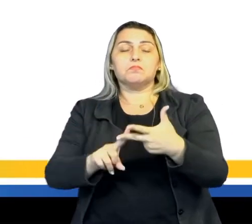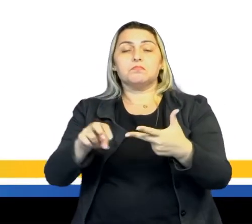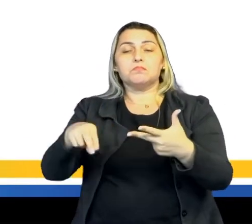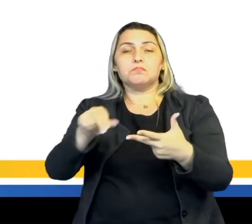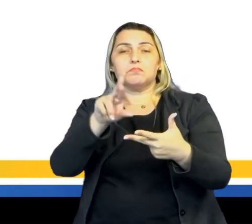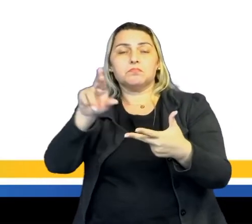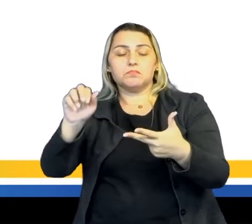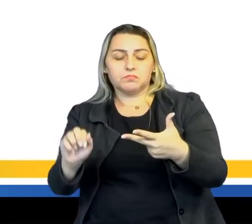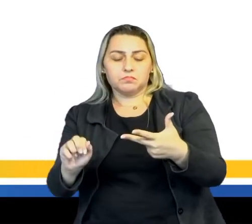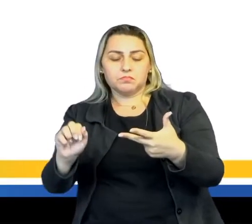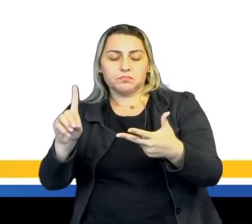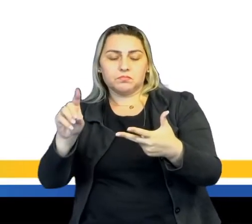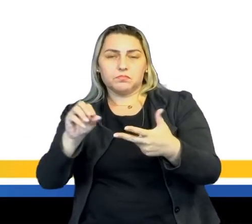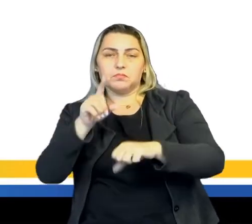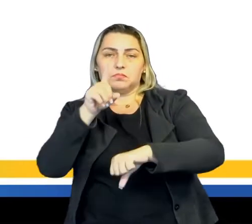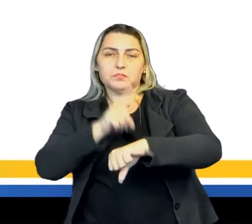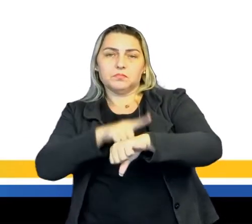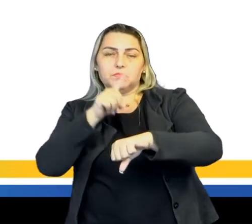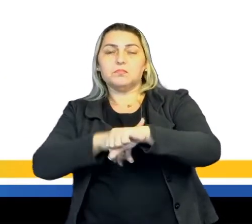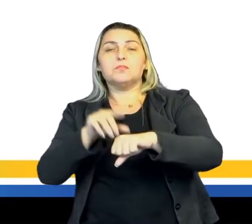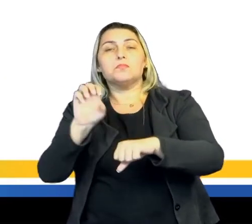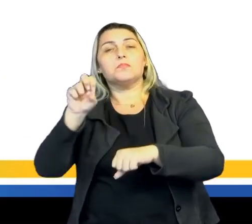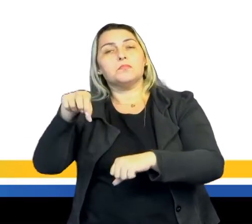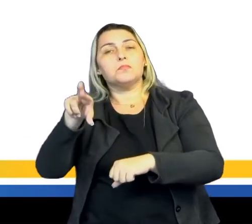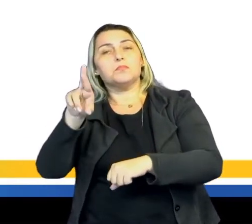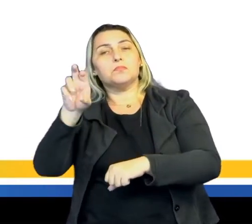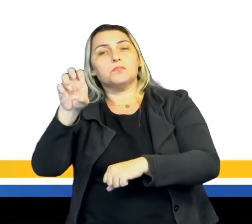narrador, tempo e enredo.